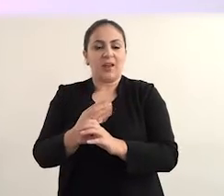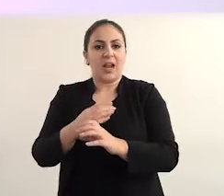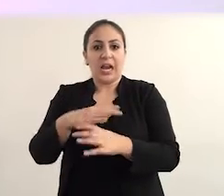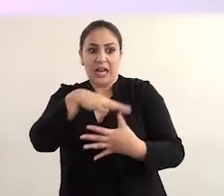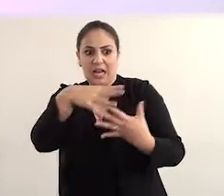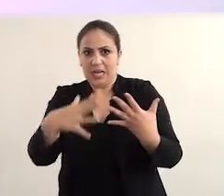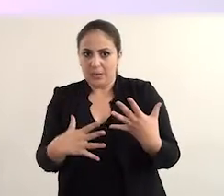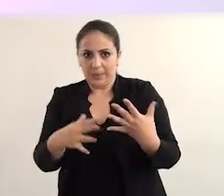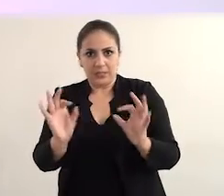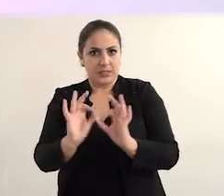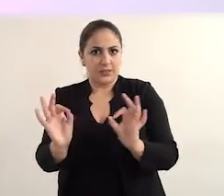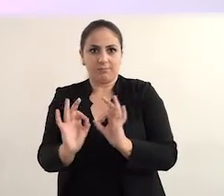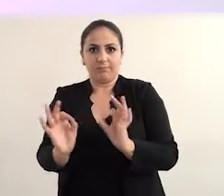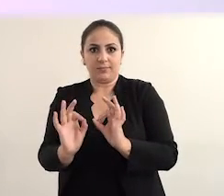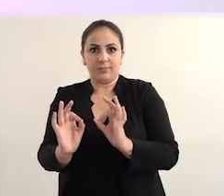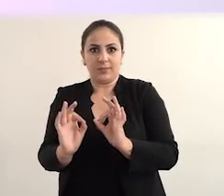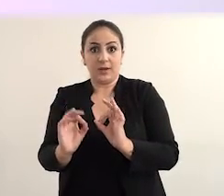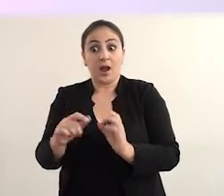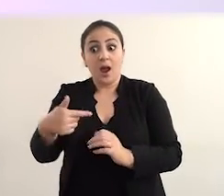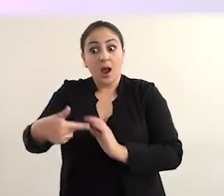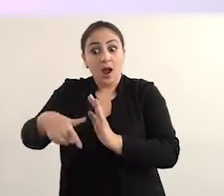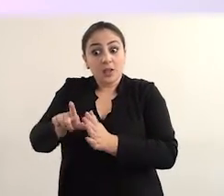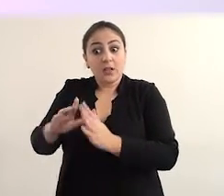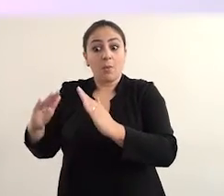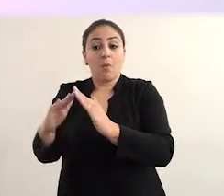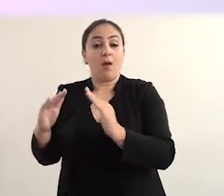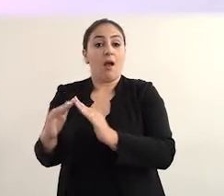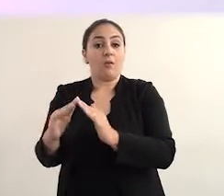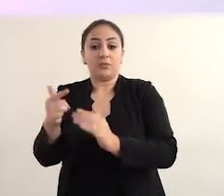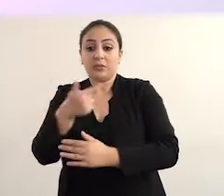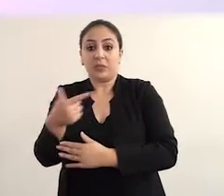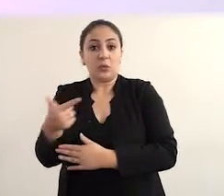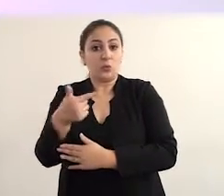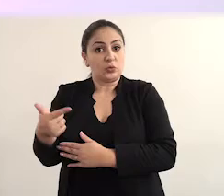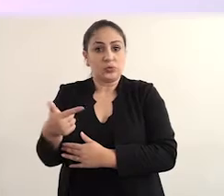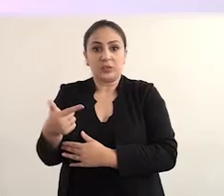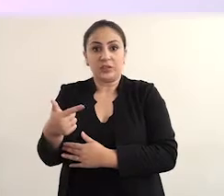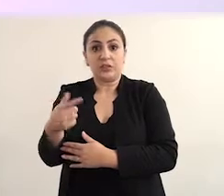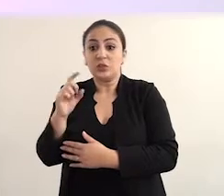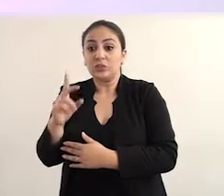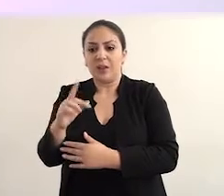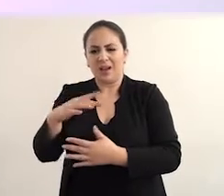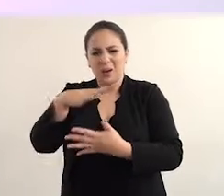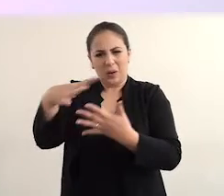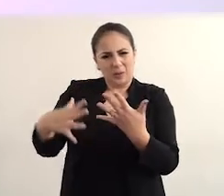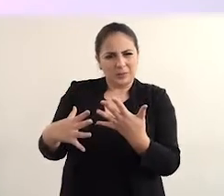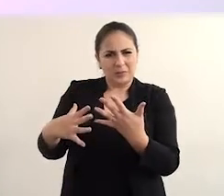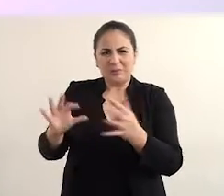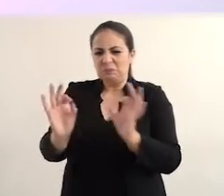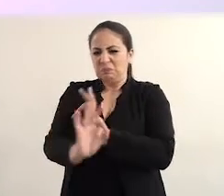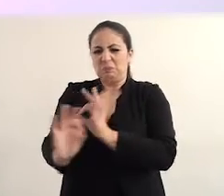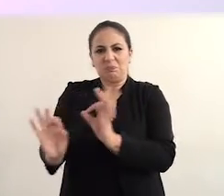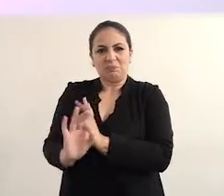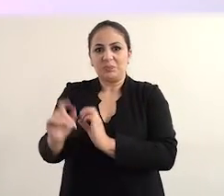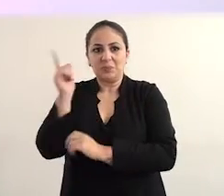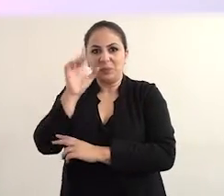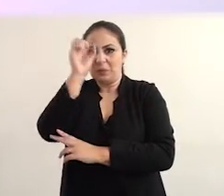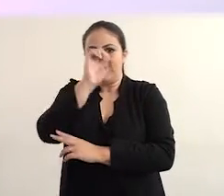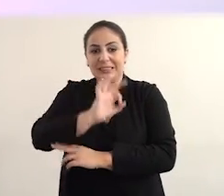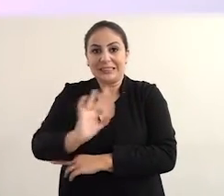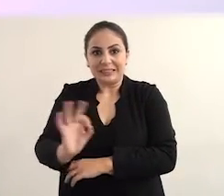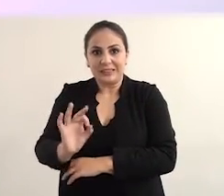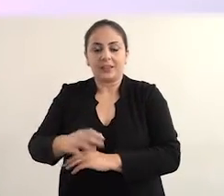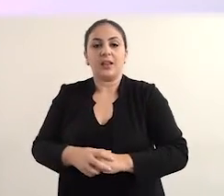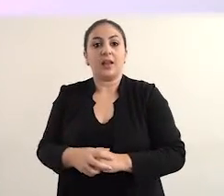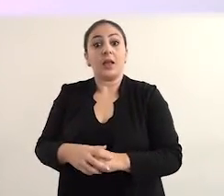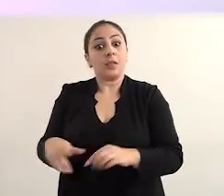Ela não tinha, no lugar que ela vivia antes, não falavam em Libras com ela e não tinha o aprendizado. E ela